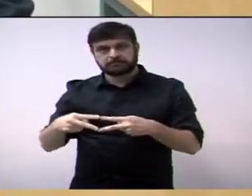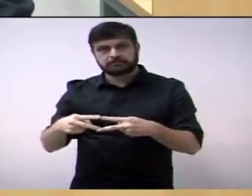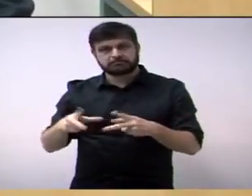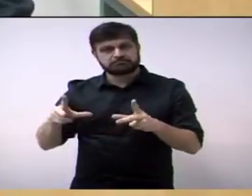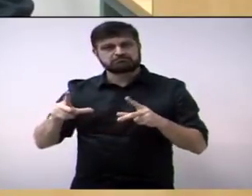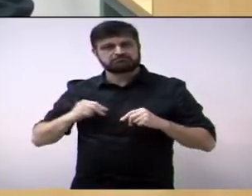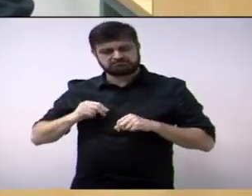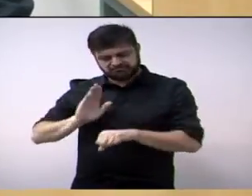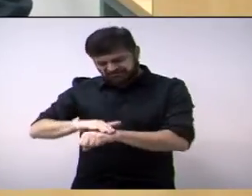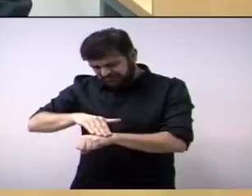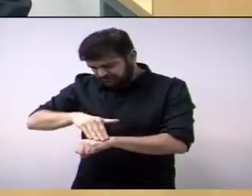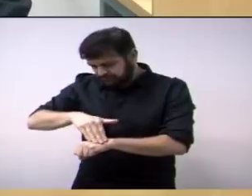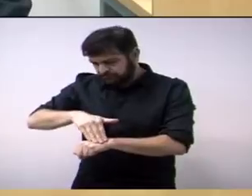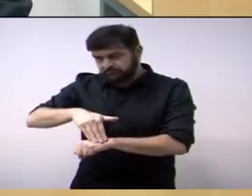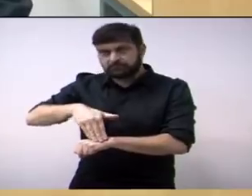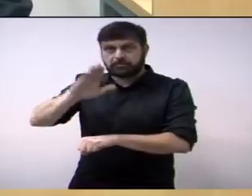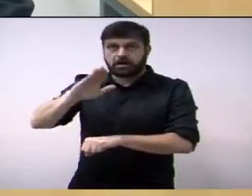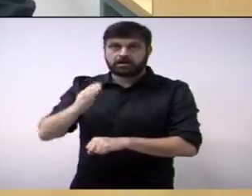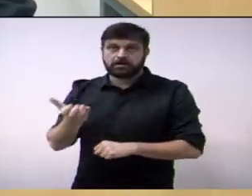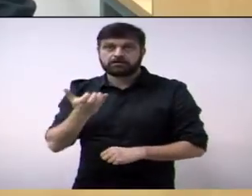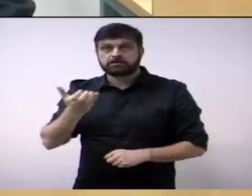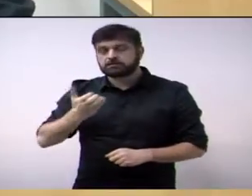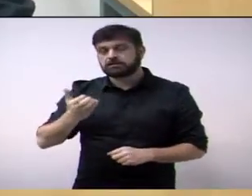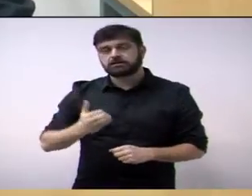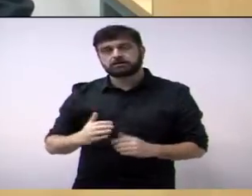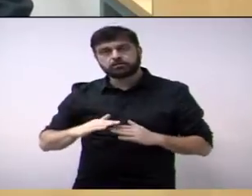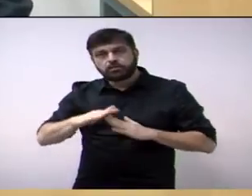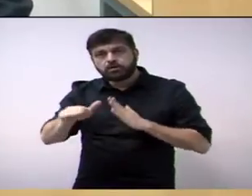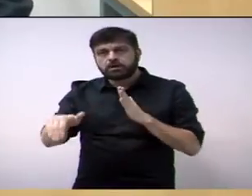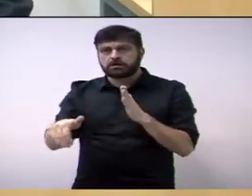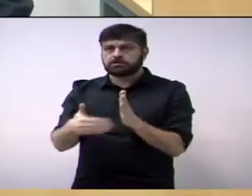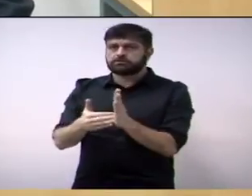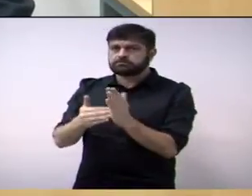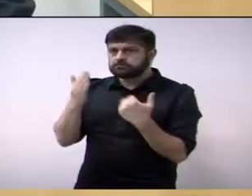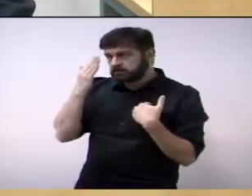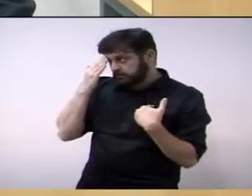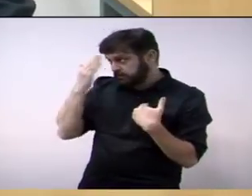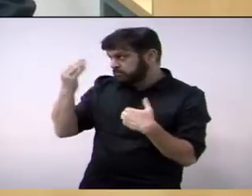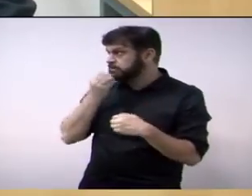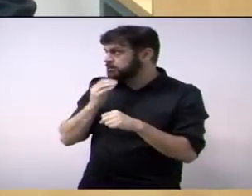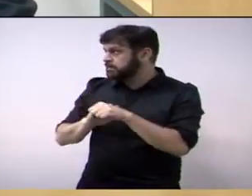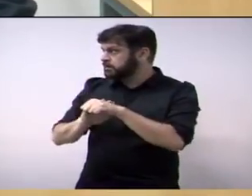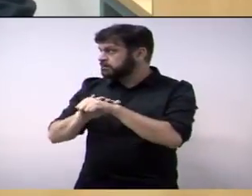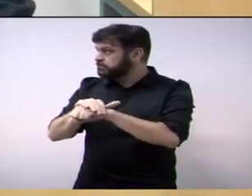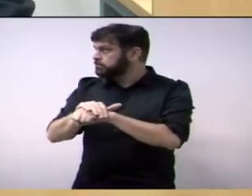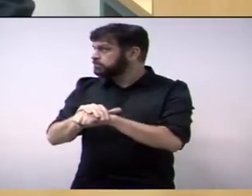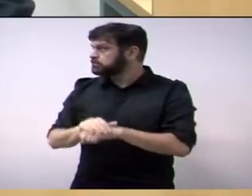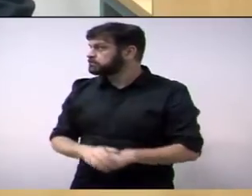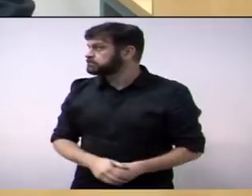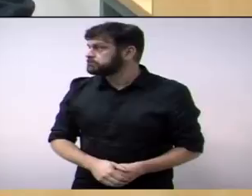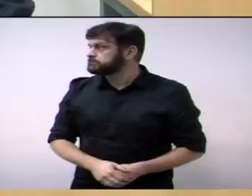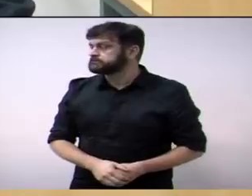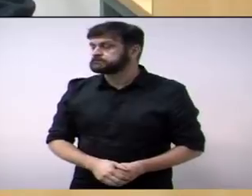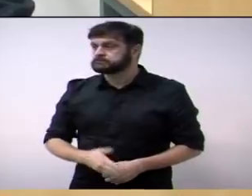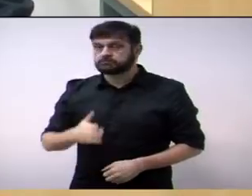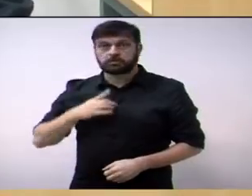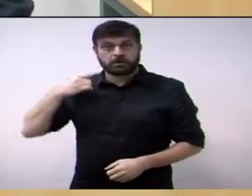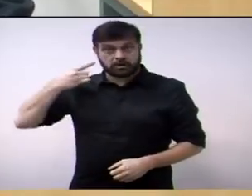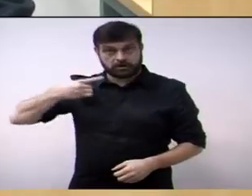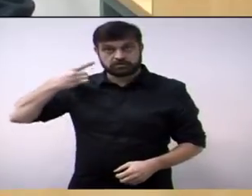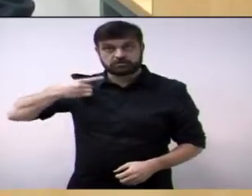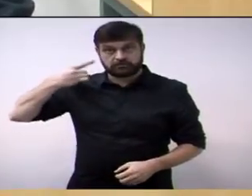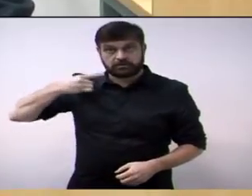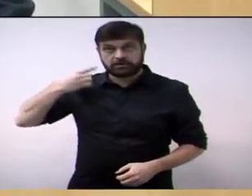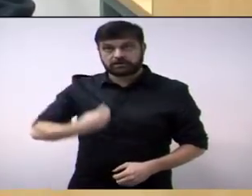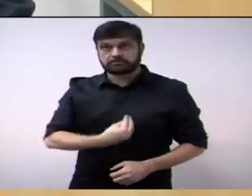merece muito mais. Quero aqui agradecer a todos vocês. Uma boa noite, os meus advogados aqui presentes